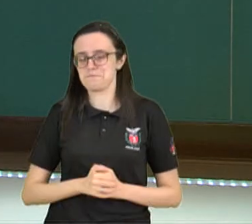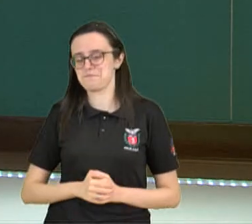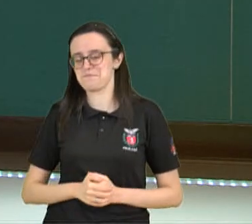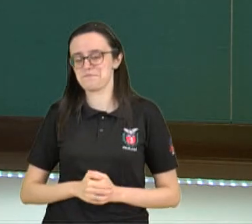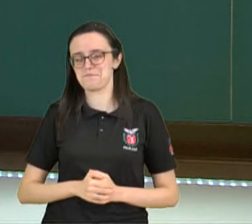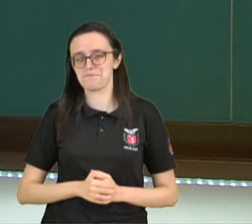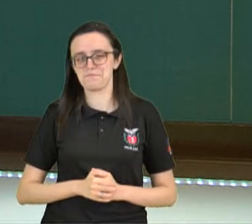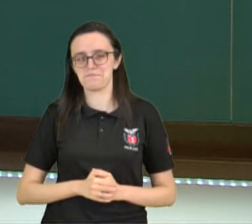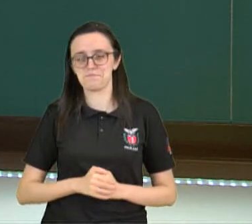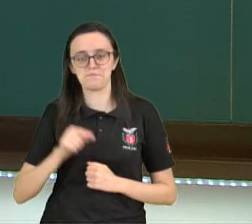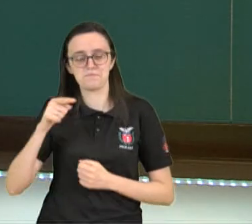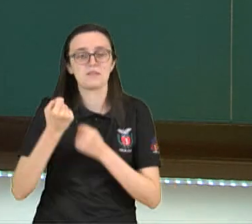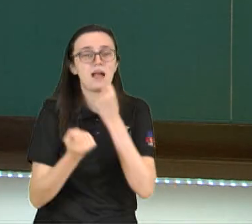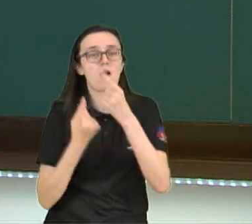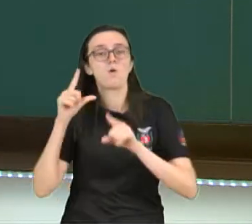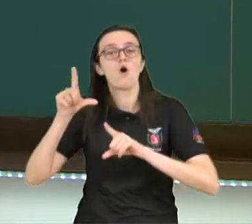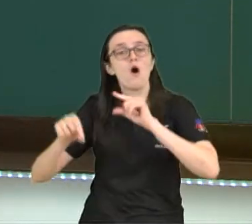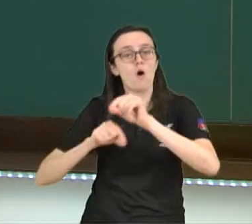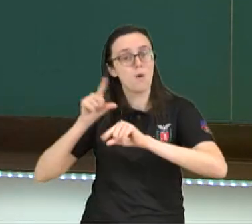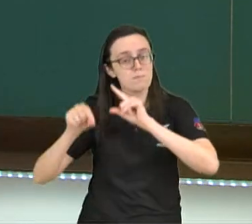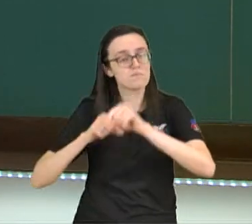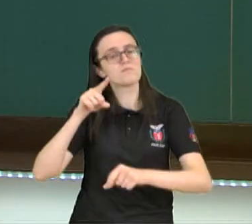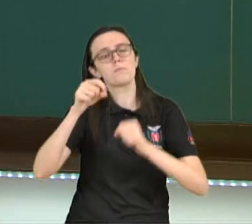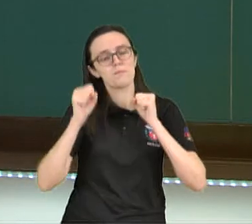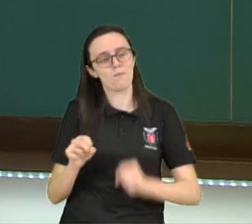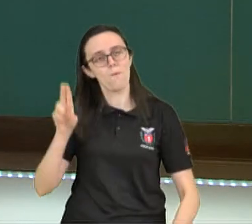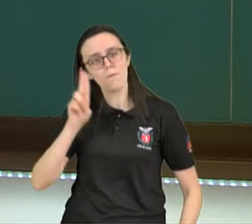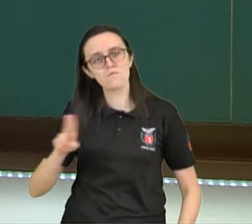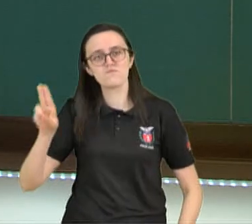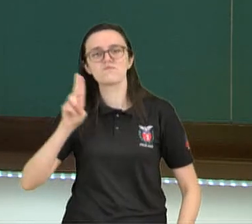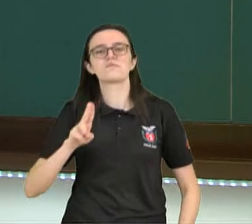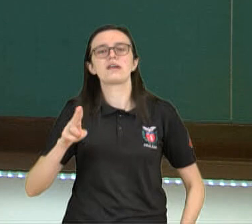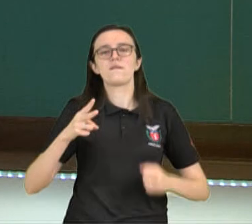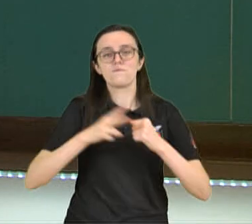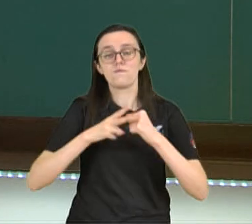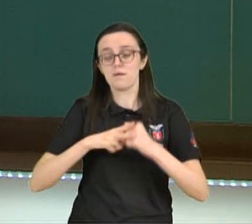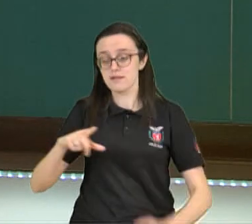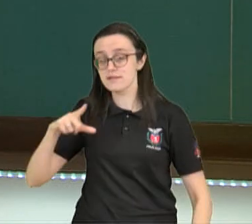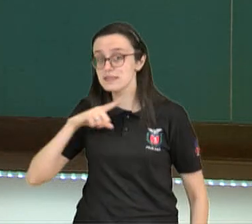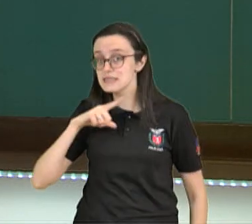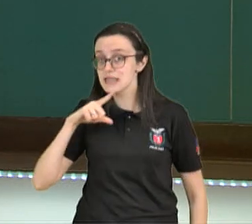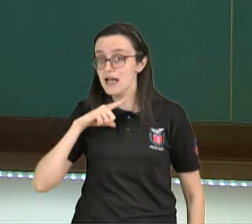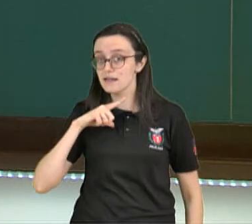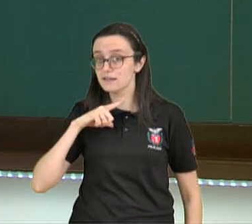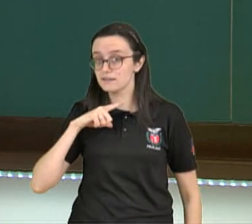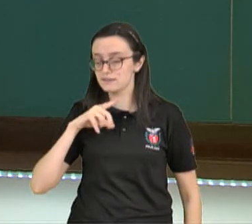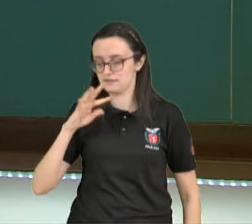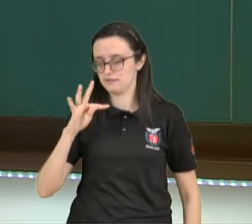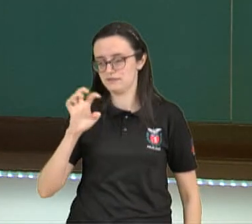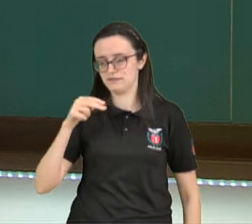são algumas das opções que você tem para usar o verbo ter em espanhol, o verbo tener.